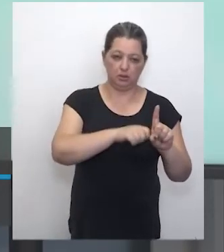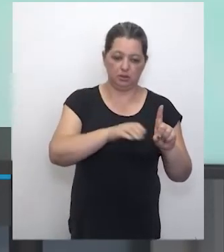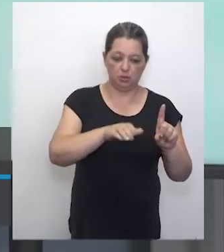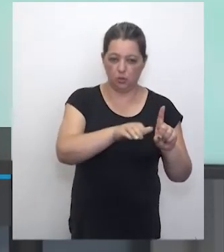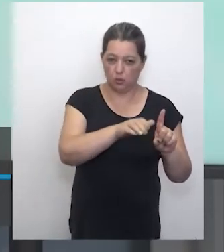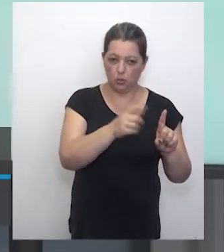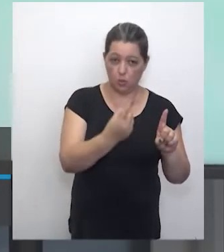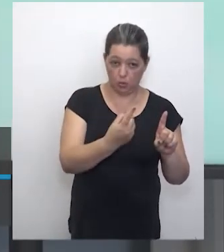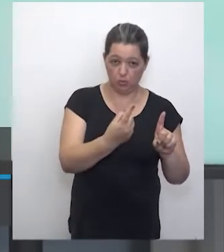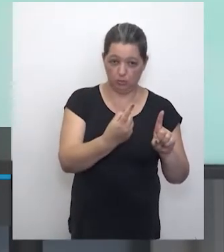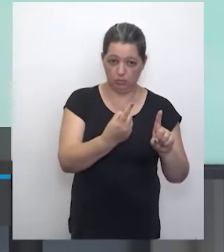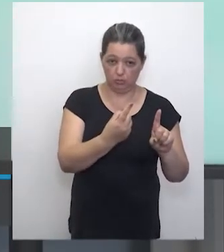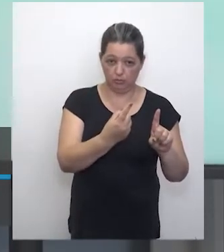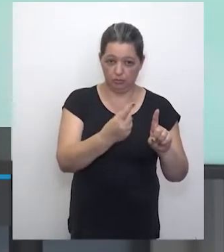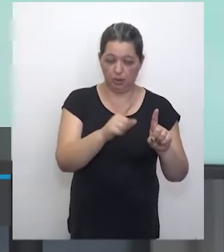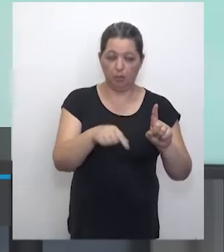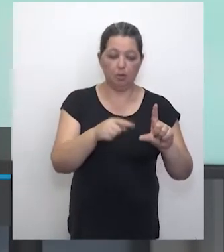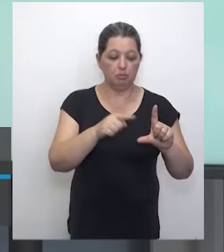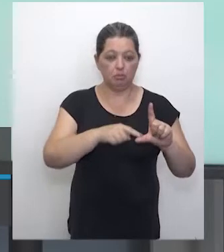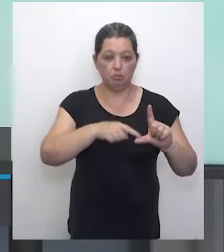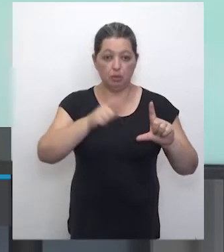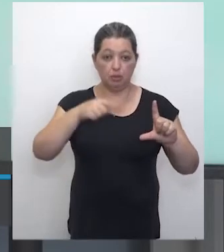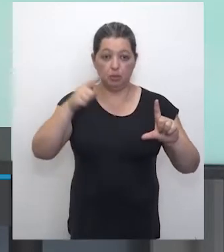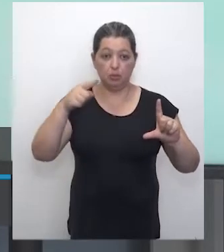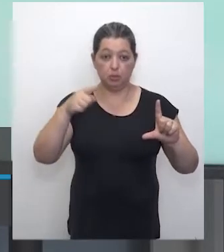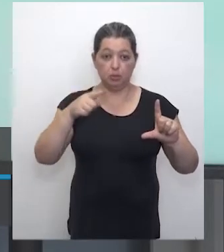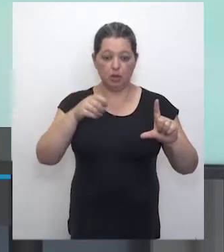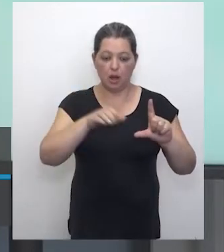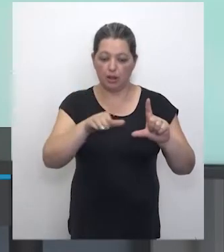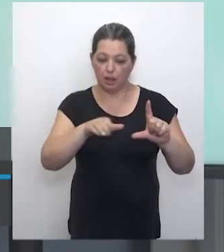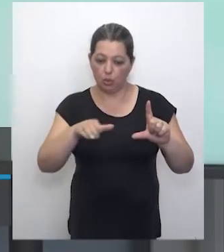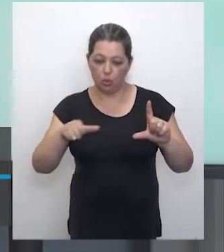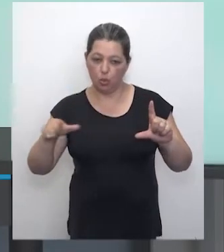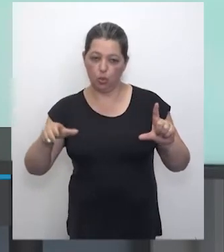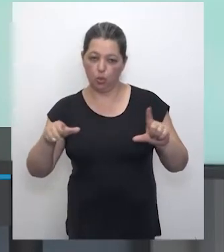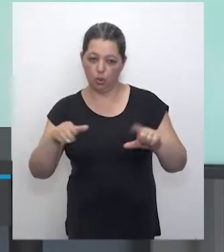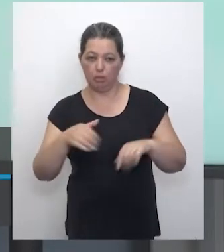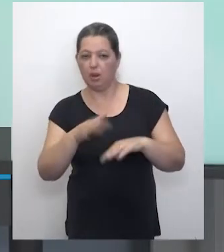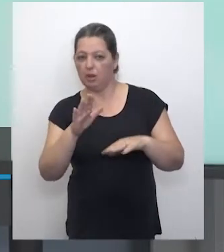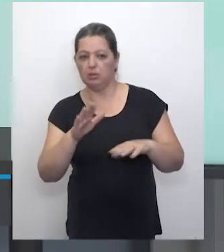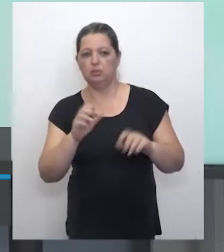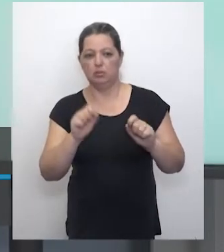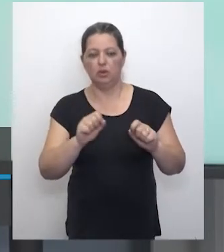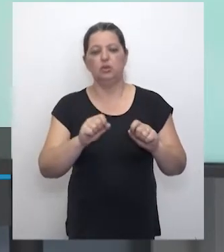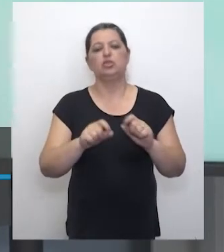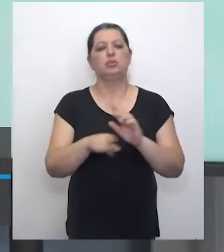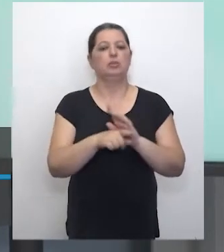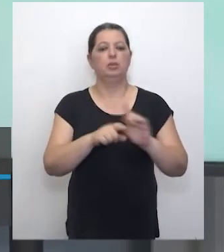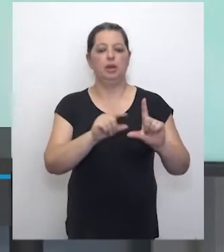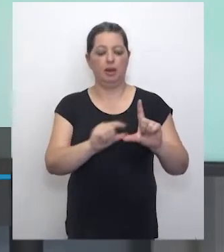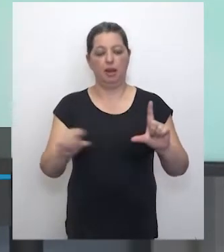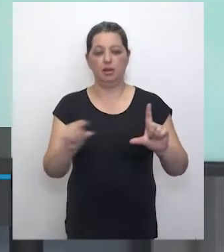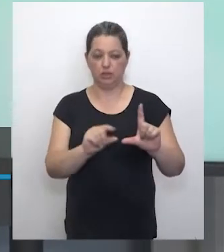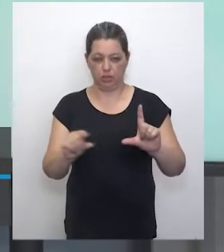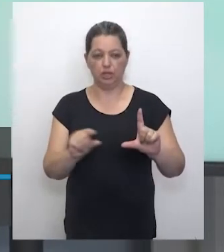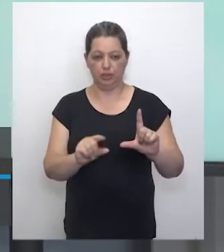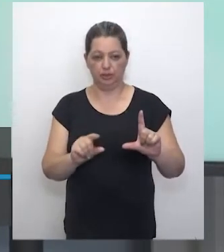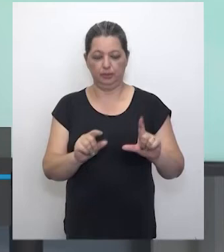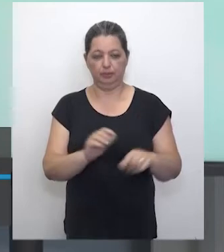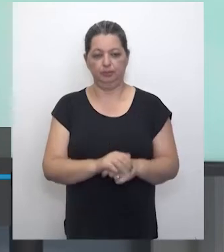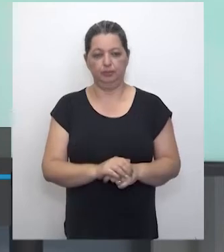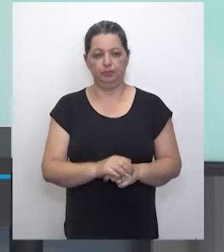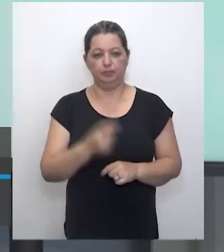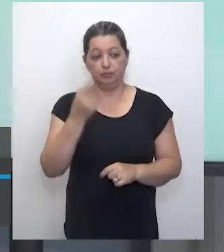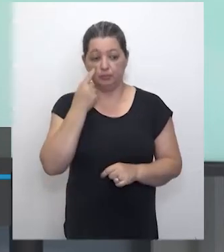vai colocar proporcionalmente o aumento dessa venda. E ele pode colocar uma legenda para você lá embaixo, dizendo,